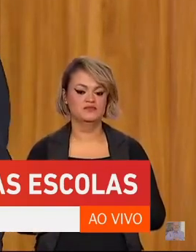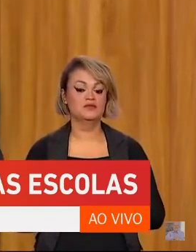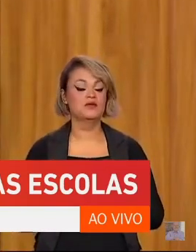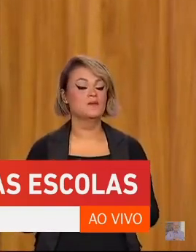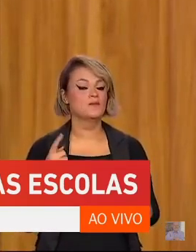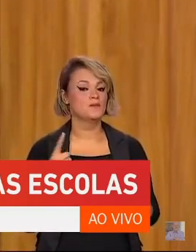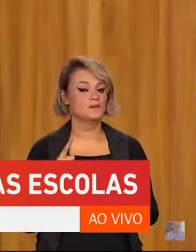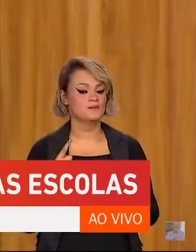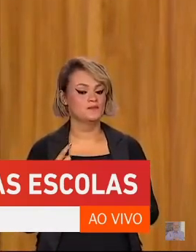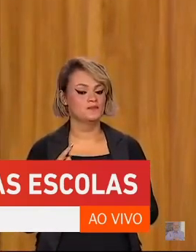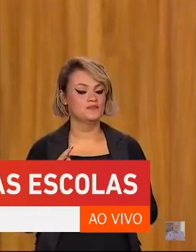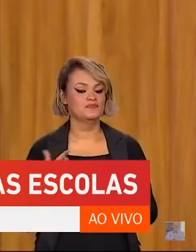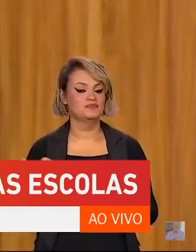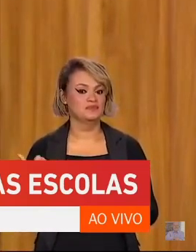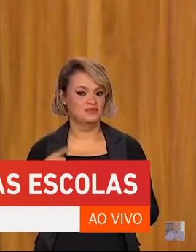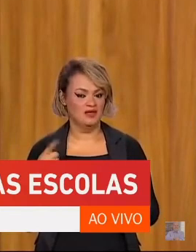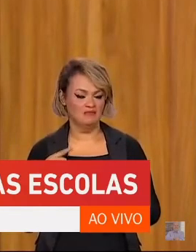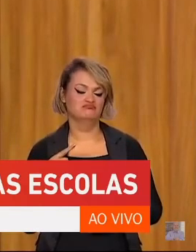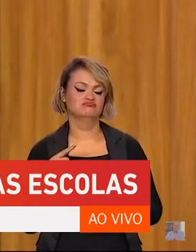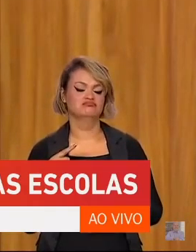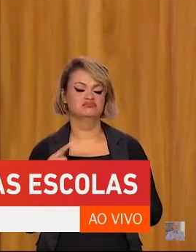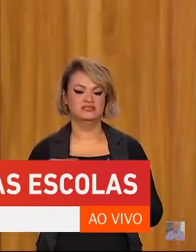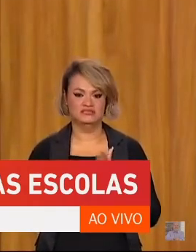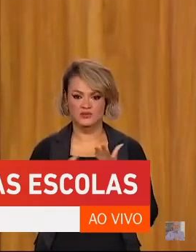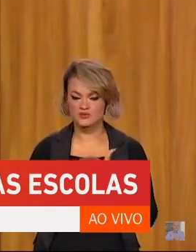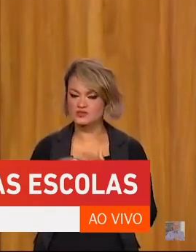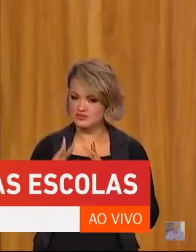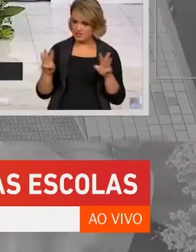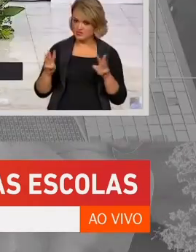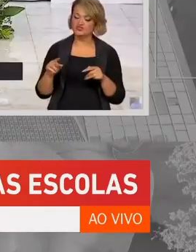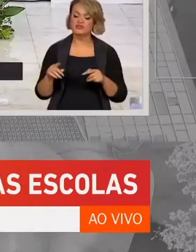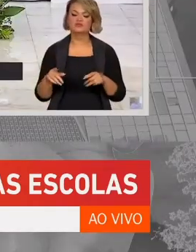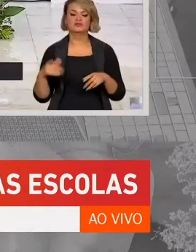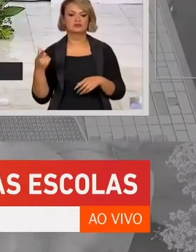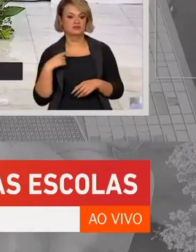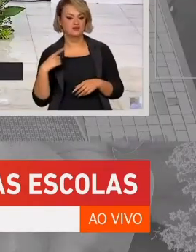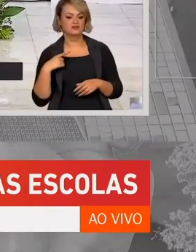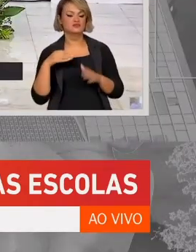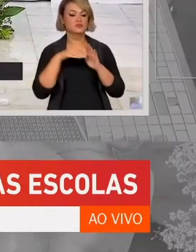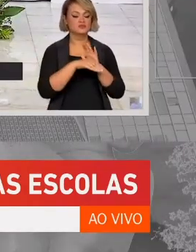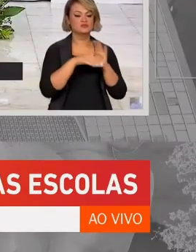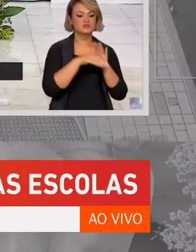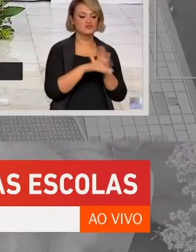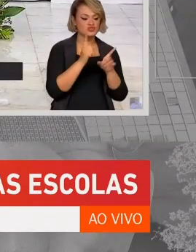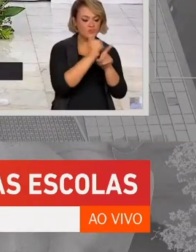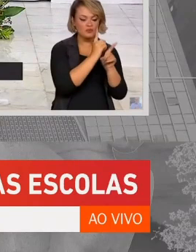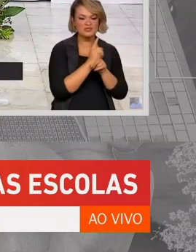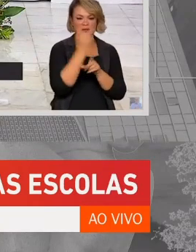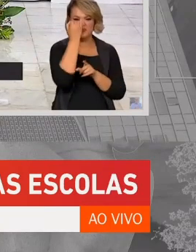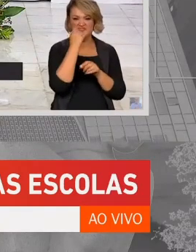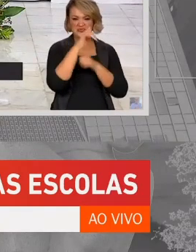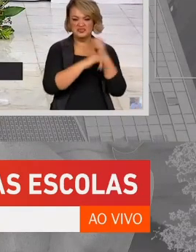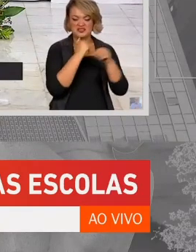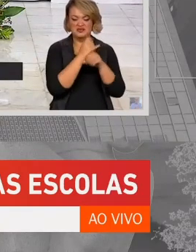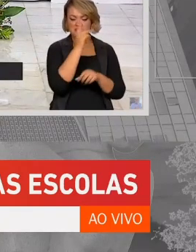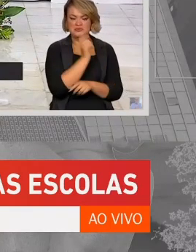envolvendo também a Muito bem, denúncia gente. A do gente SAF. Obviamente vai acompanhar ao longo de toda a programação da Jovem Pan essa